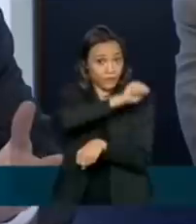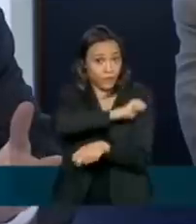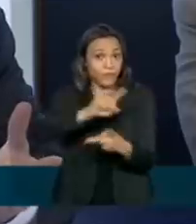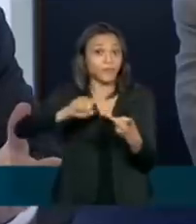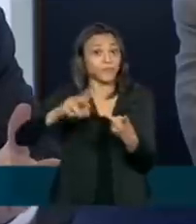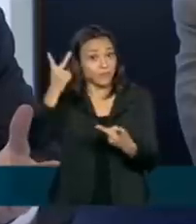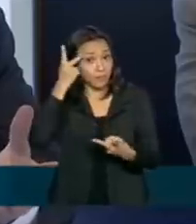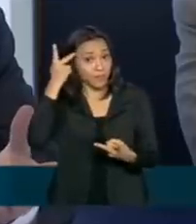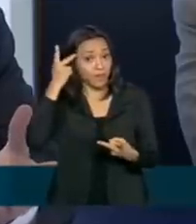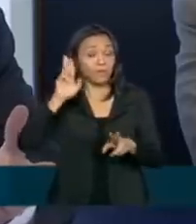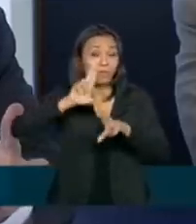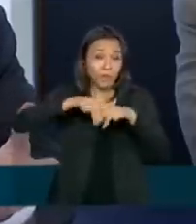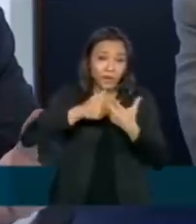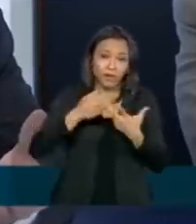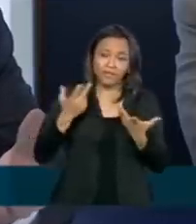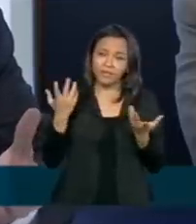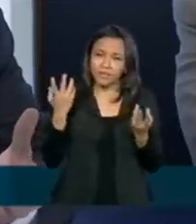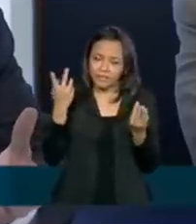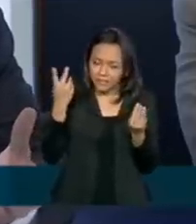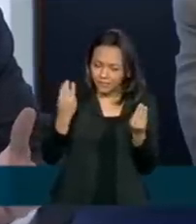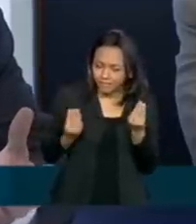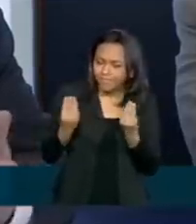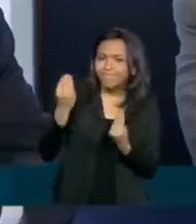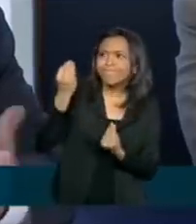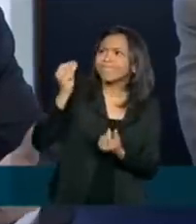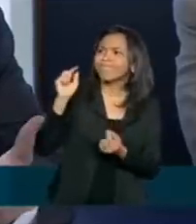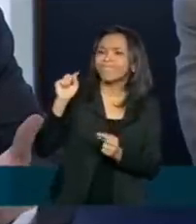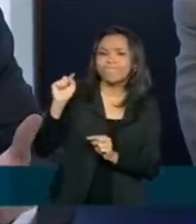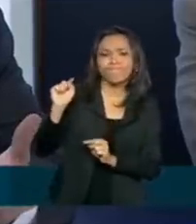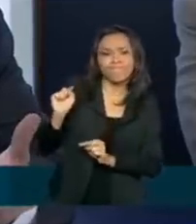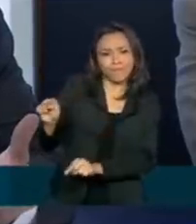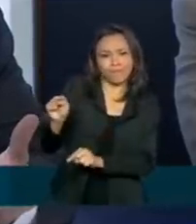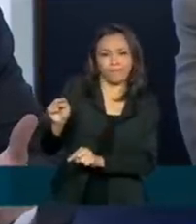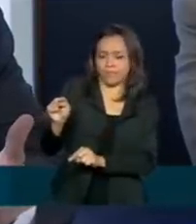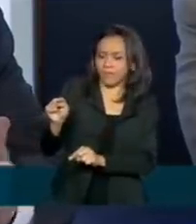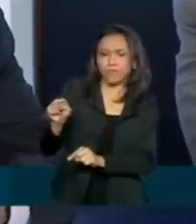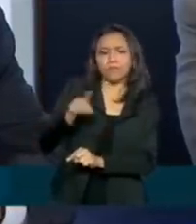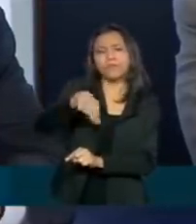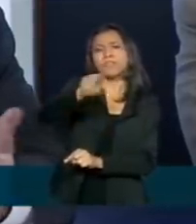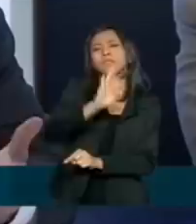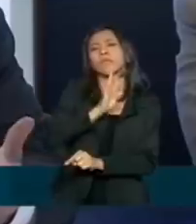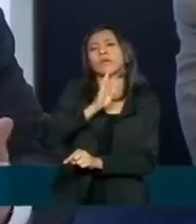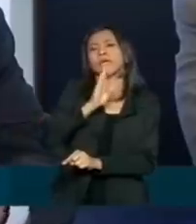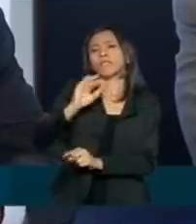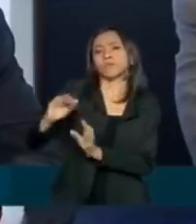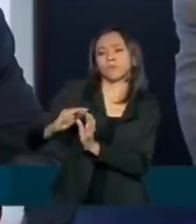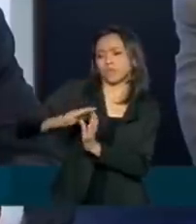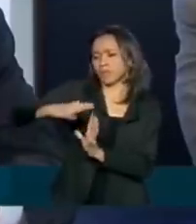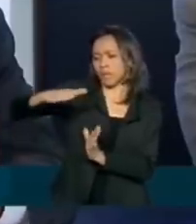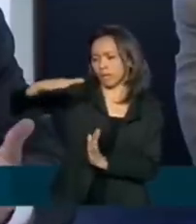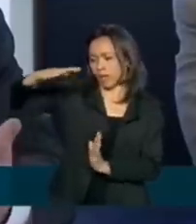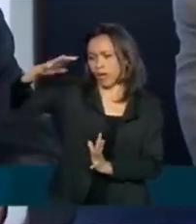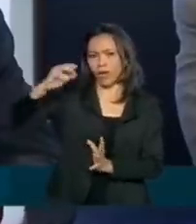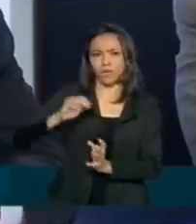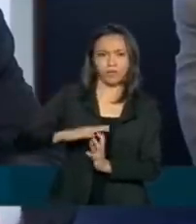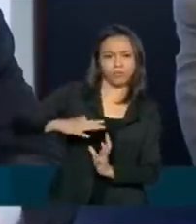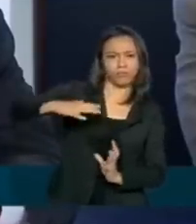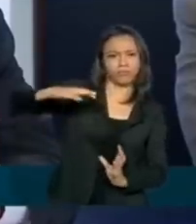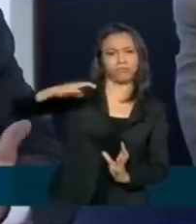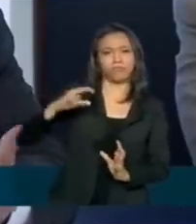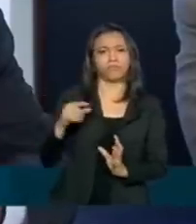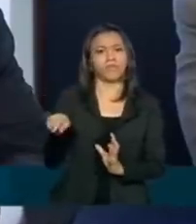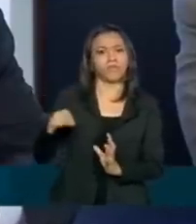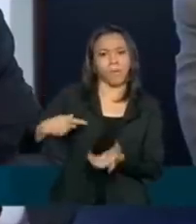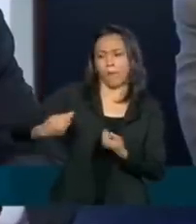pela especificidade de Rio de Janeiro e São Paulo, que todos conhecem, pelo tamanho, pela pujança de